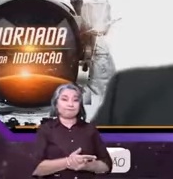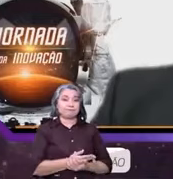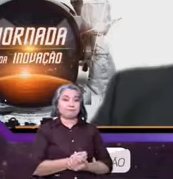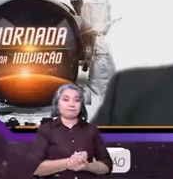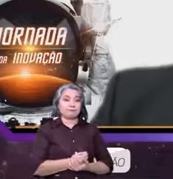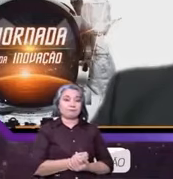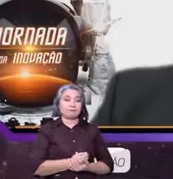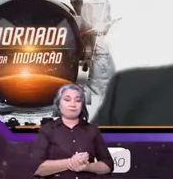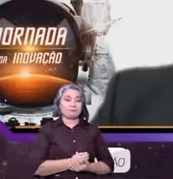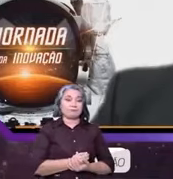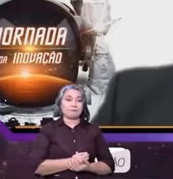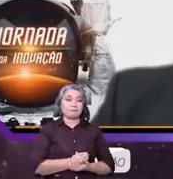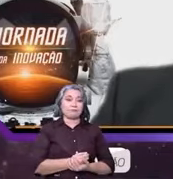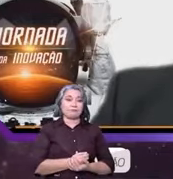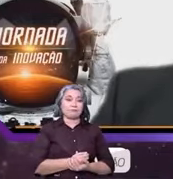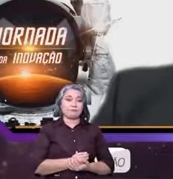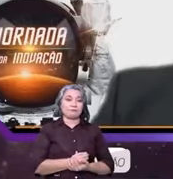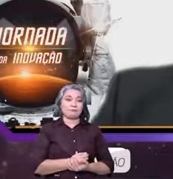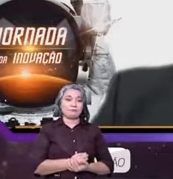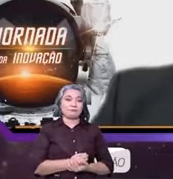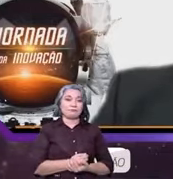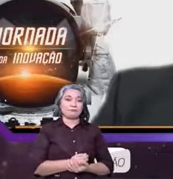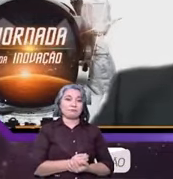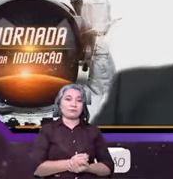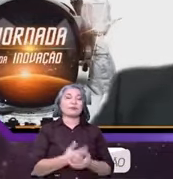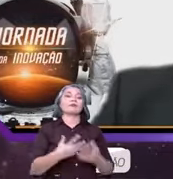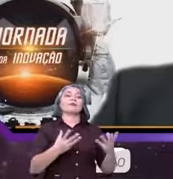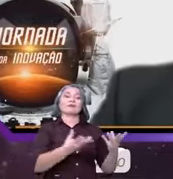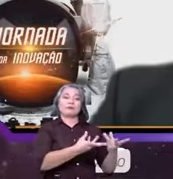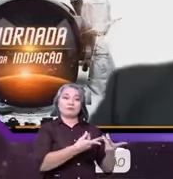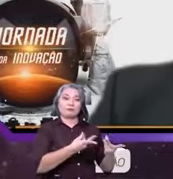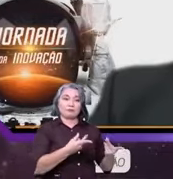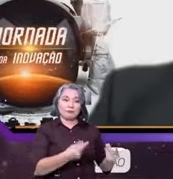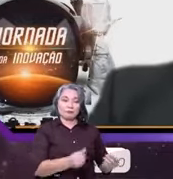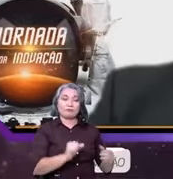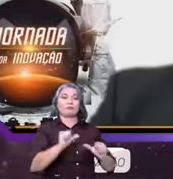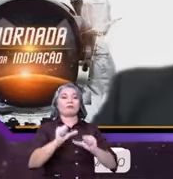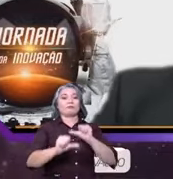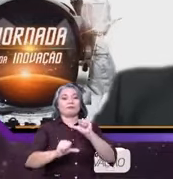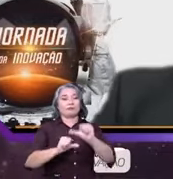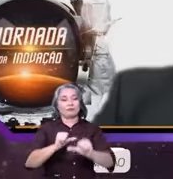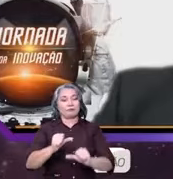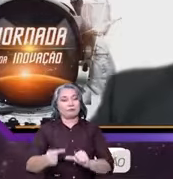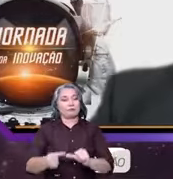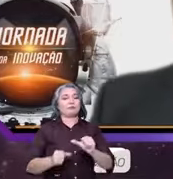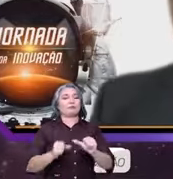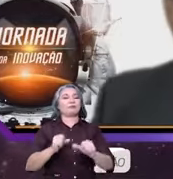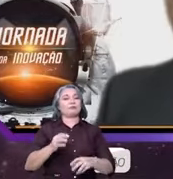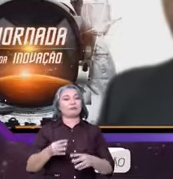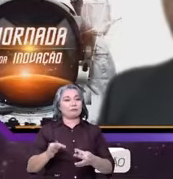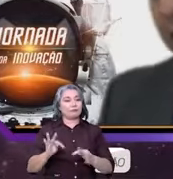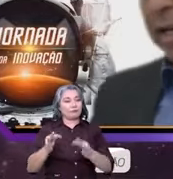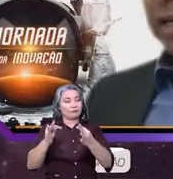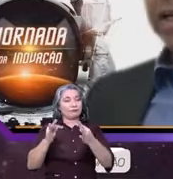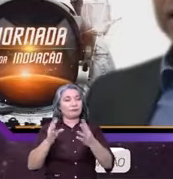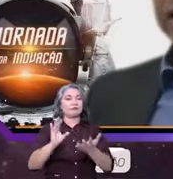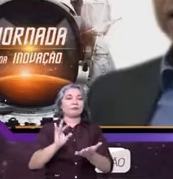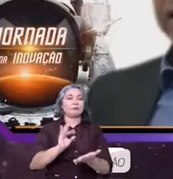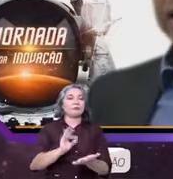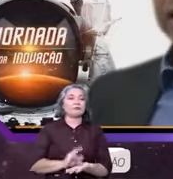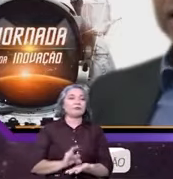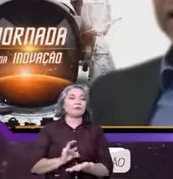de a questão de qualidade e de transformação digital, e na verdade até